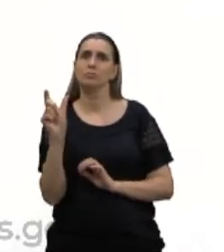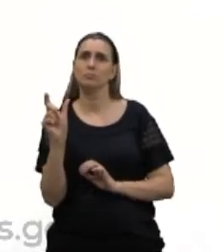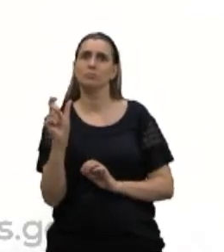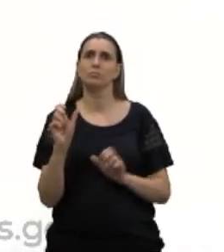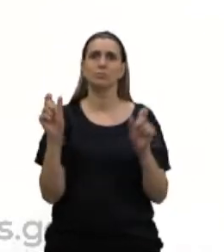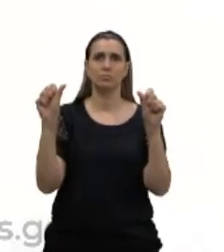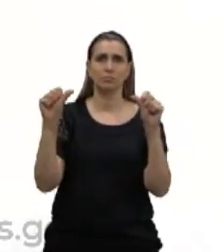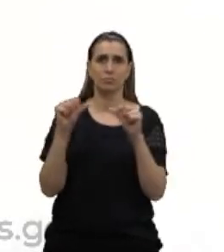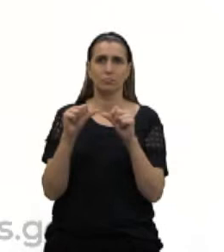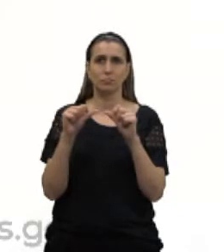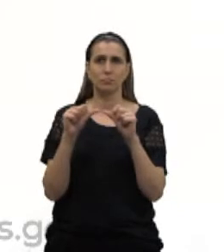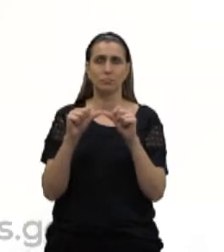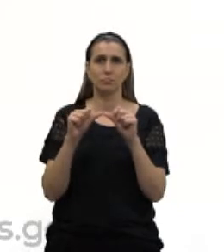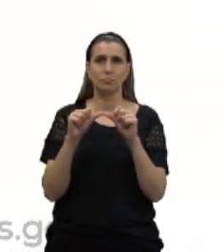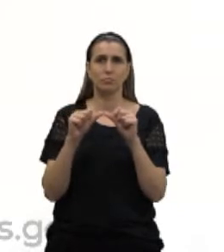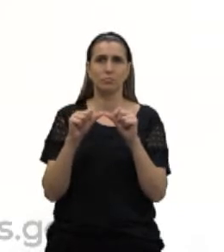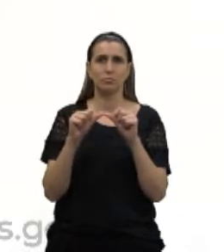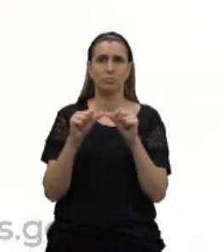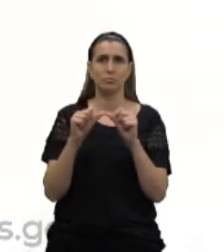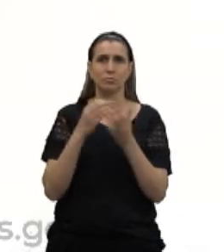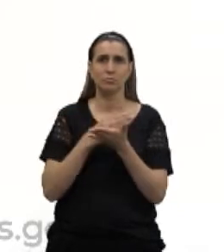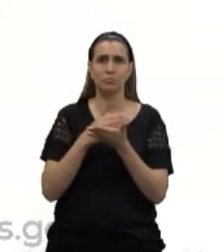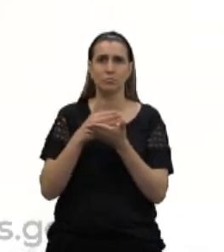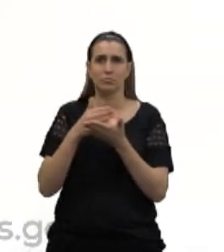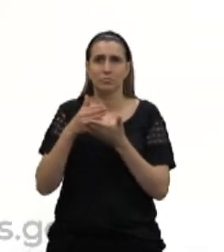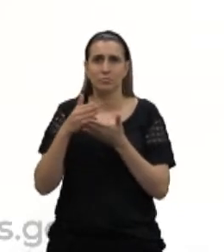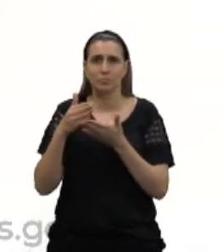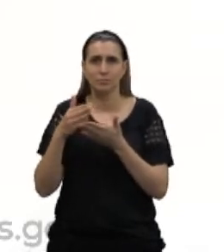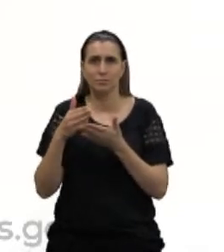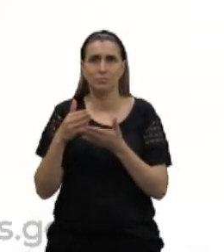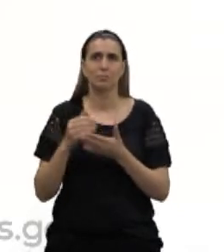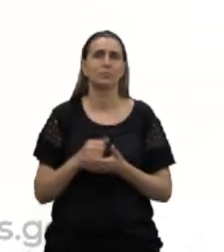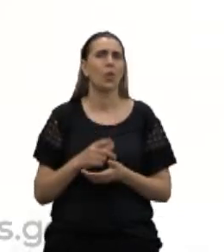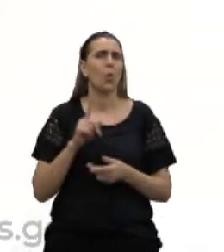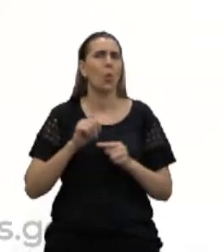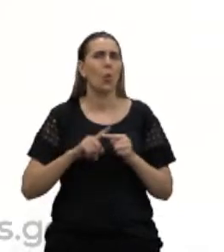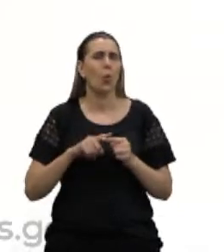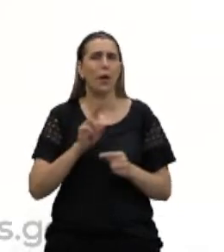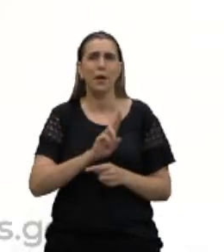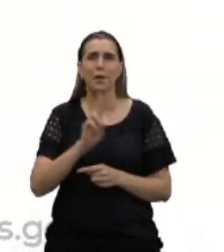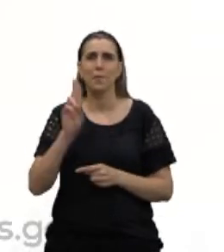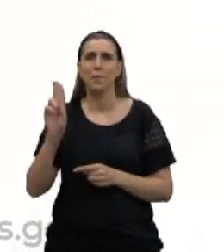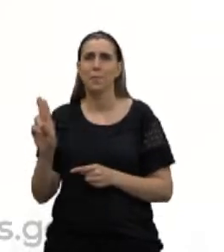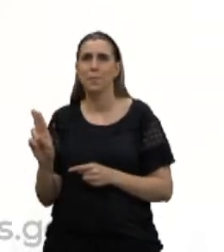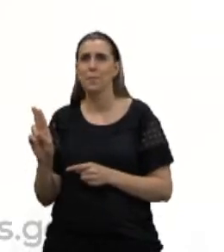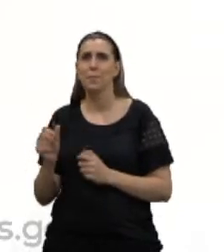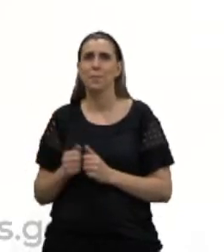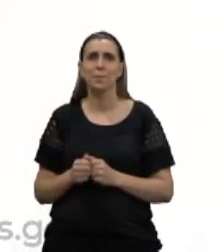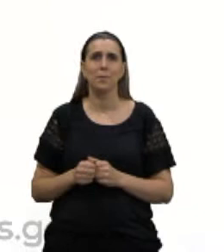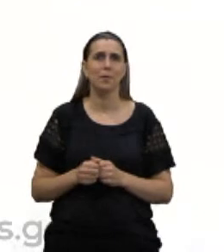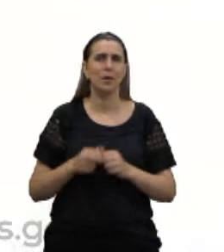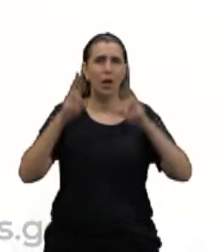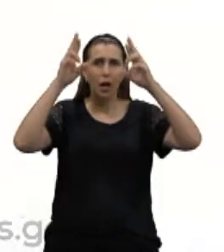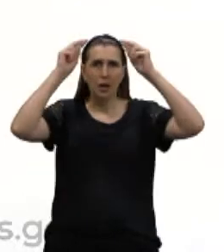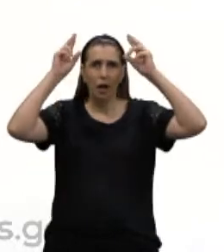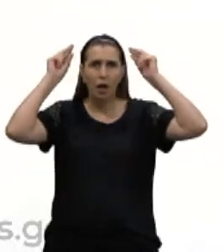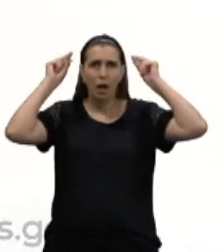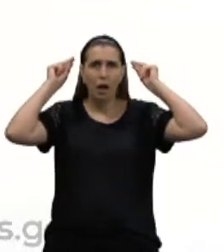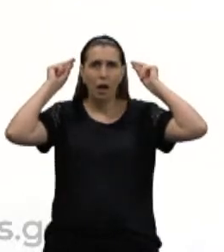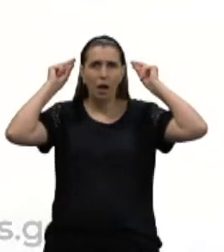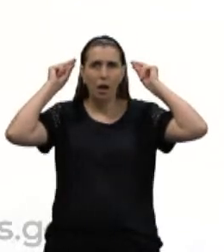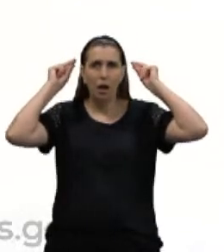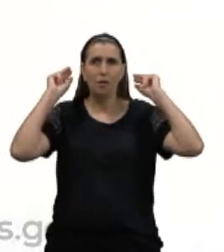Esse termo simetria é... Só para a gente entender um pouquinho por que esse nome, uhum, né? Então, vem do lado grego,